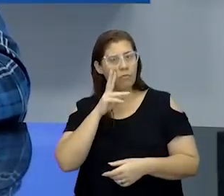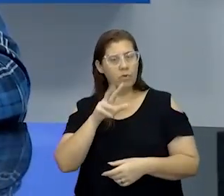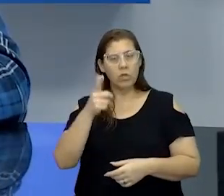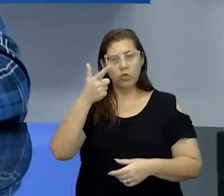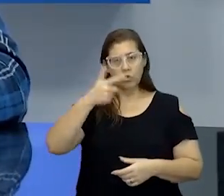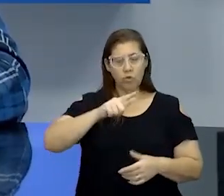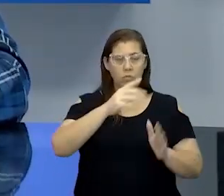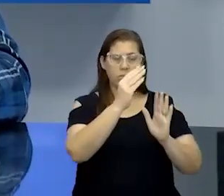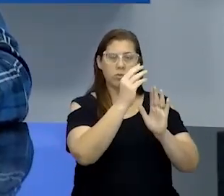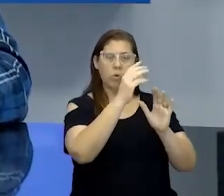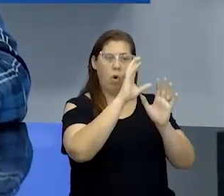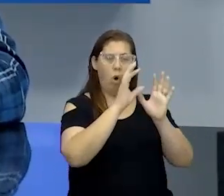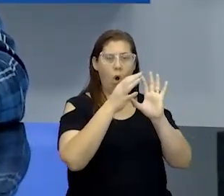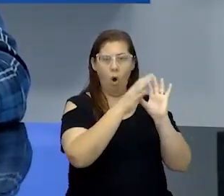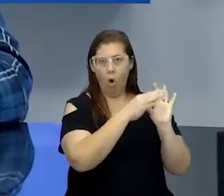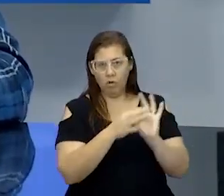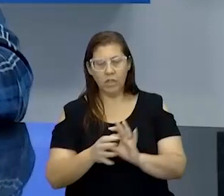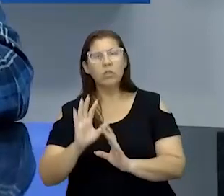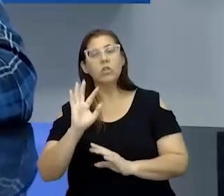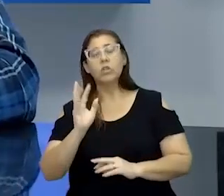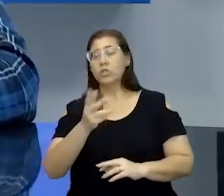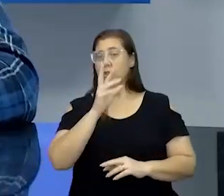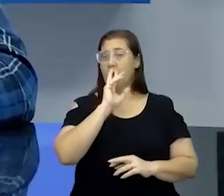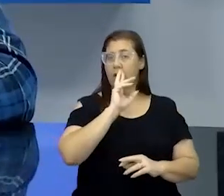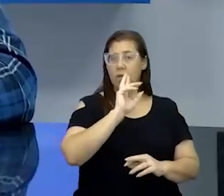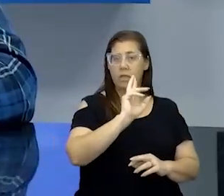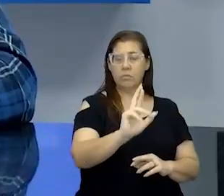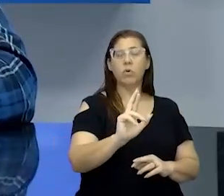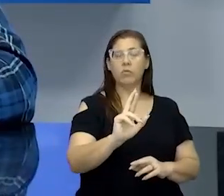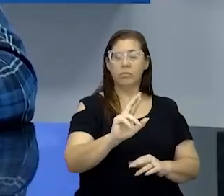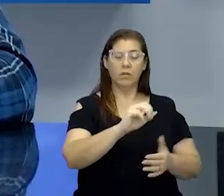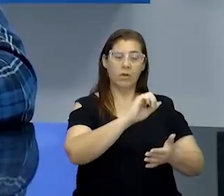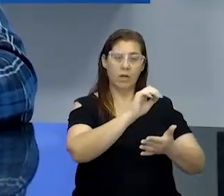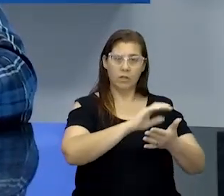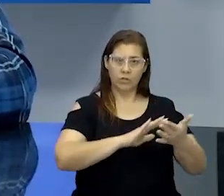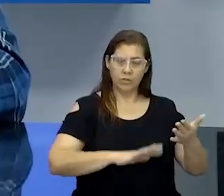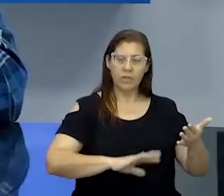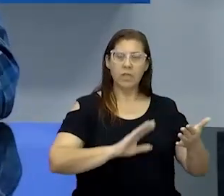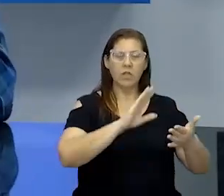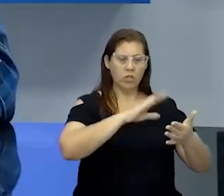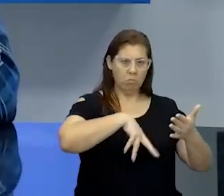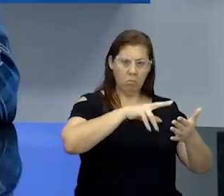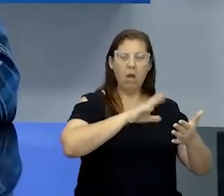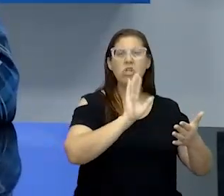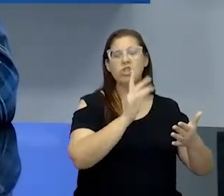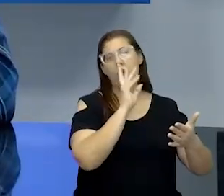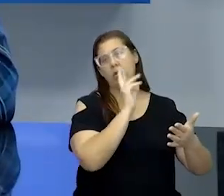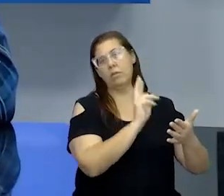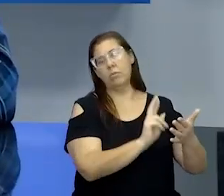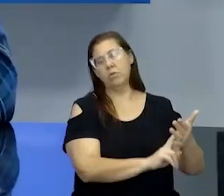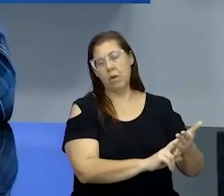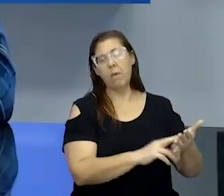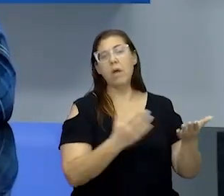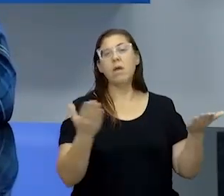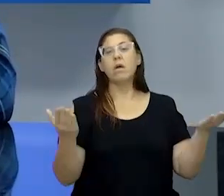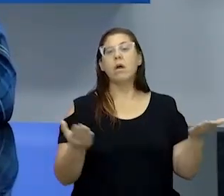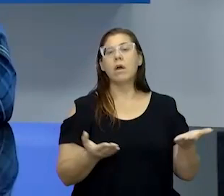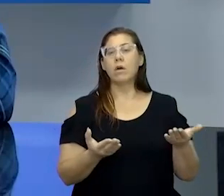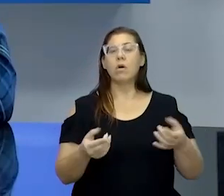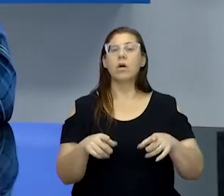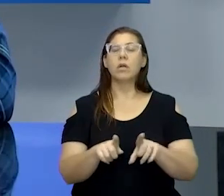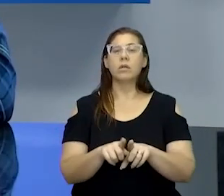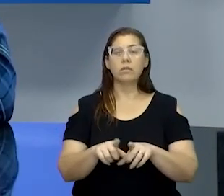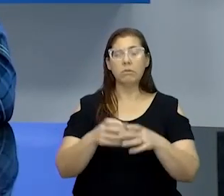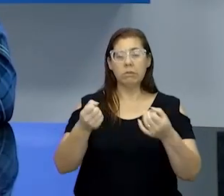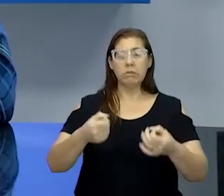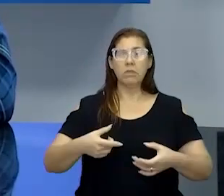esses conceitos. A gente já respondeu as perguntas da atividade e agora a gente também vai falar sobre